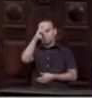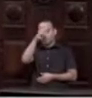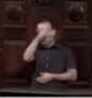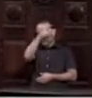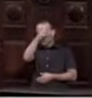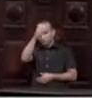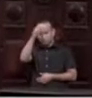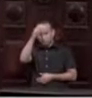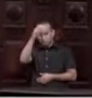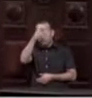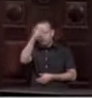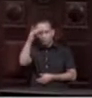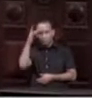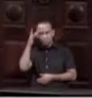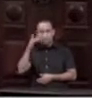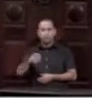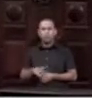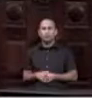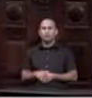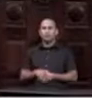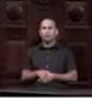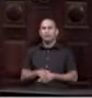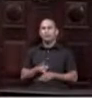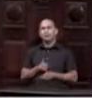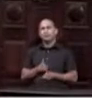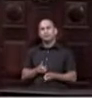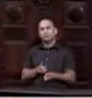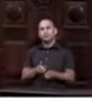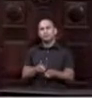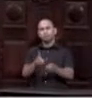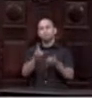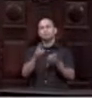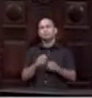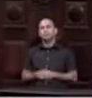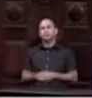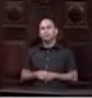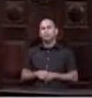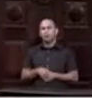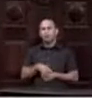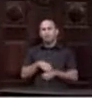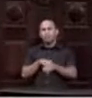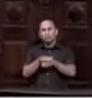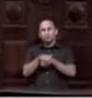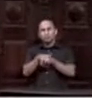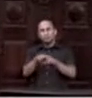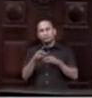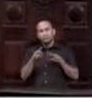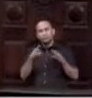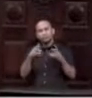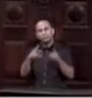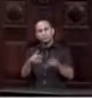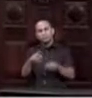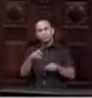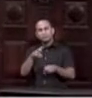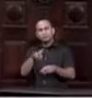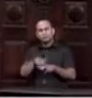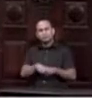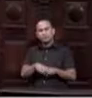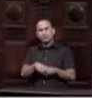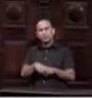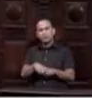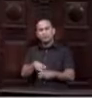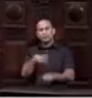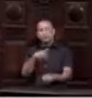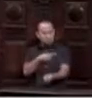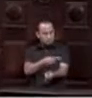que pacientes ficam a noite inteira sentados numa cadeira usando soro na veia.